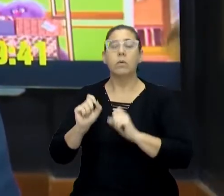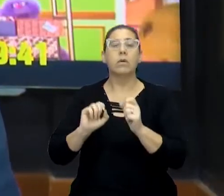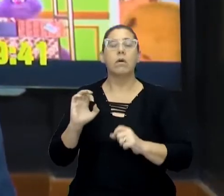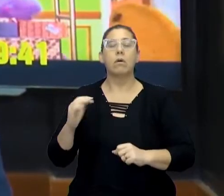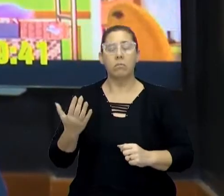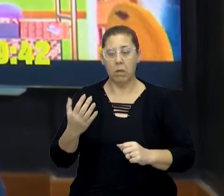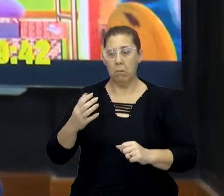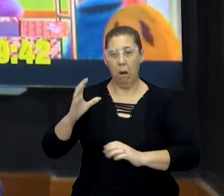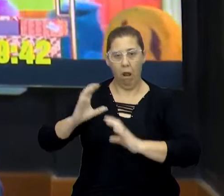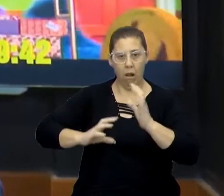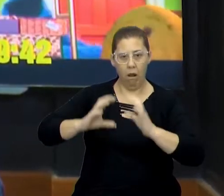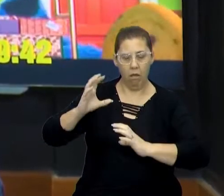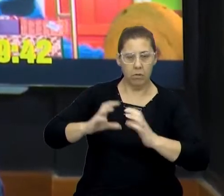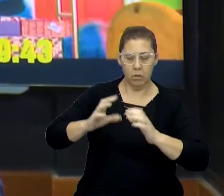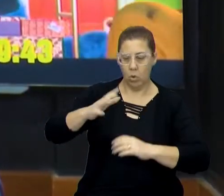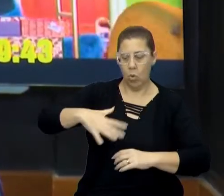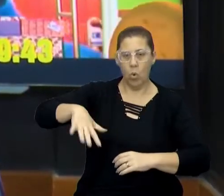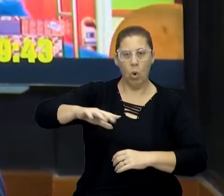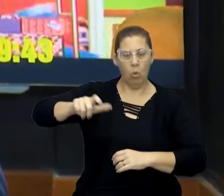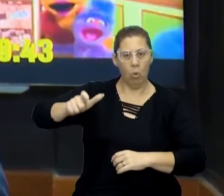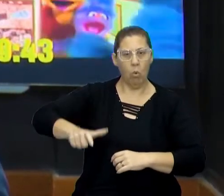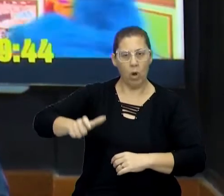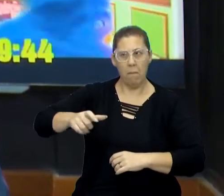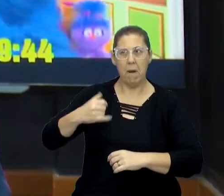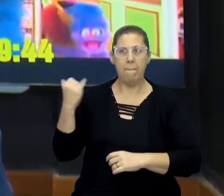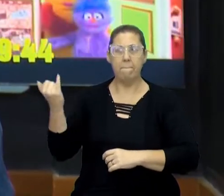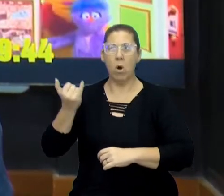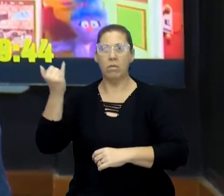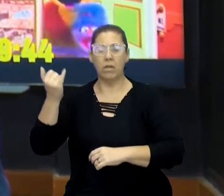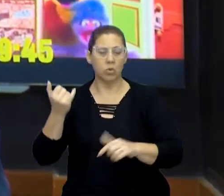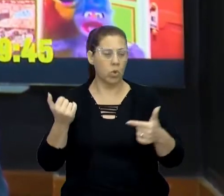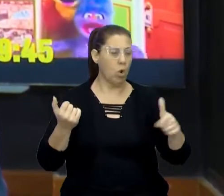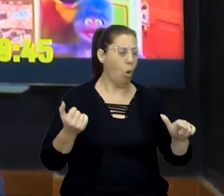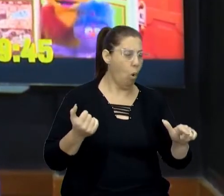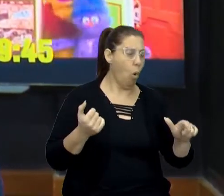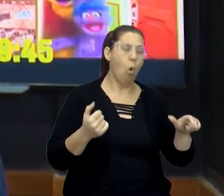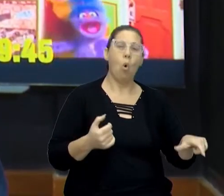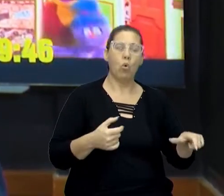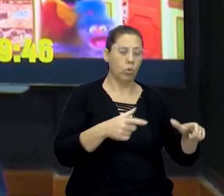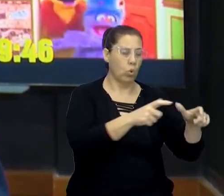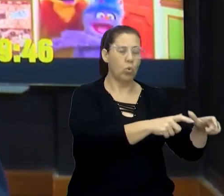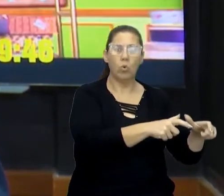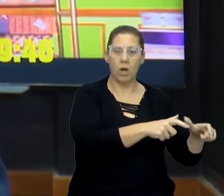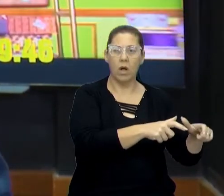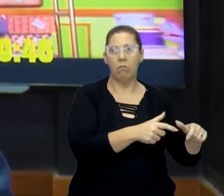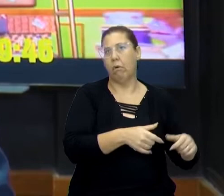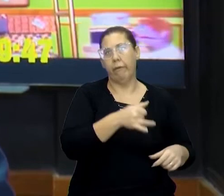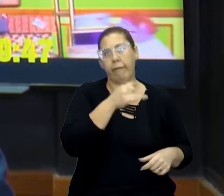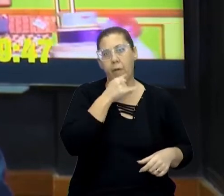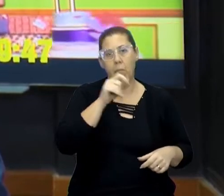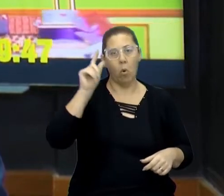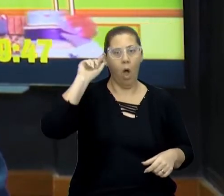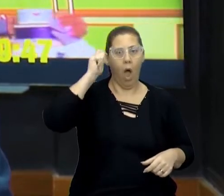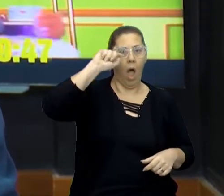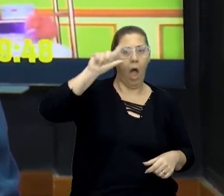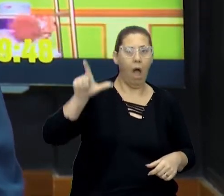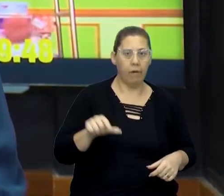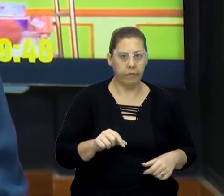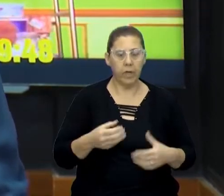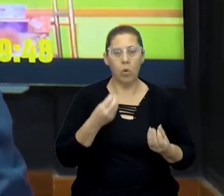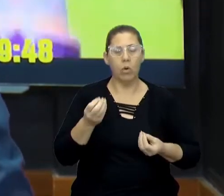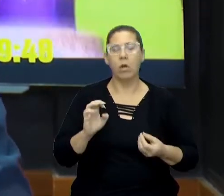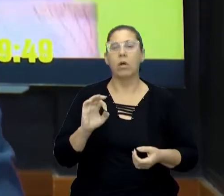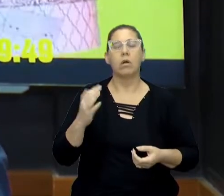um conflito em determinada região mais importante do que em regiões como a África, por exemplo, ou o que